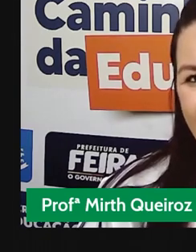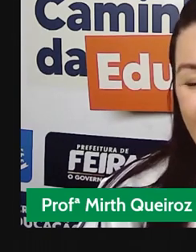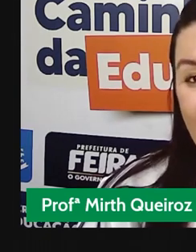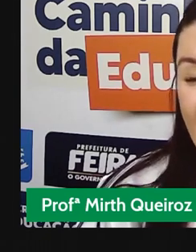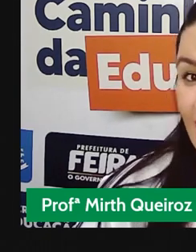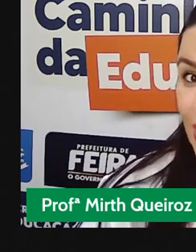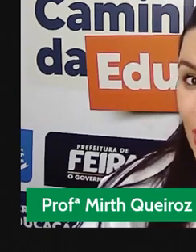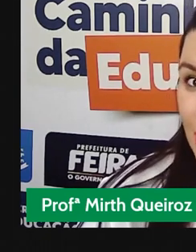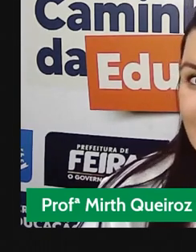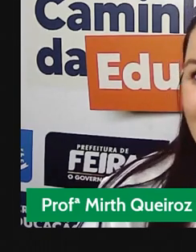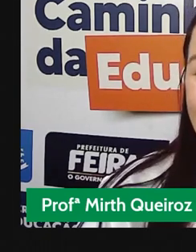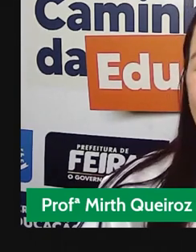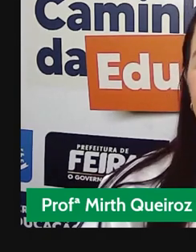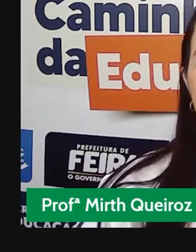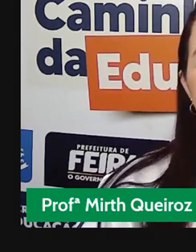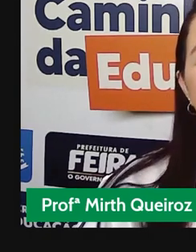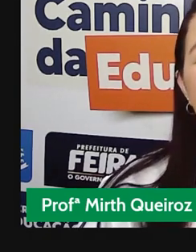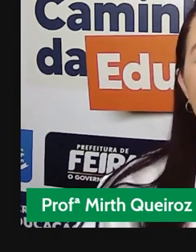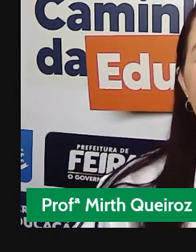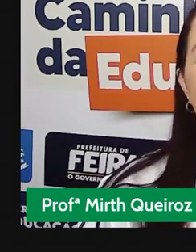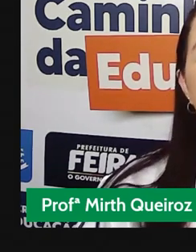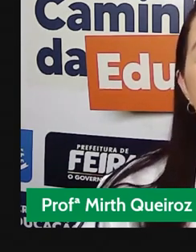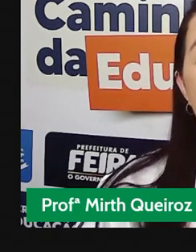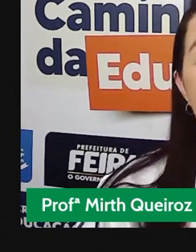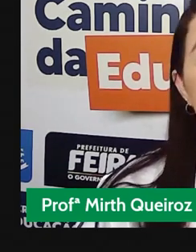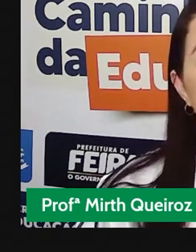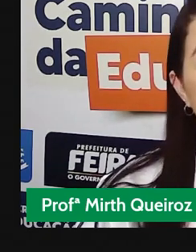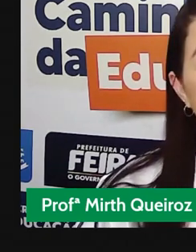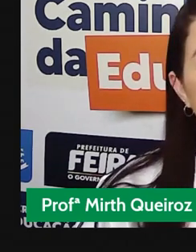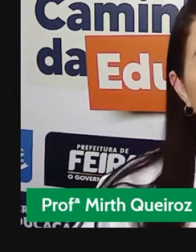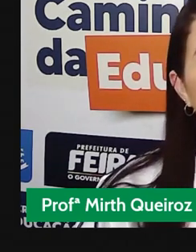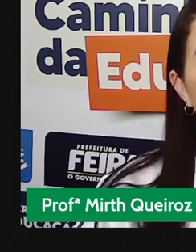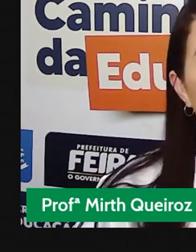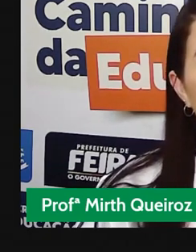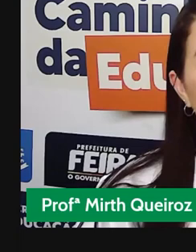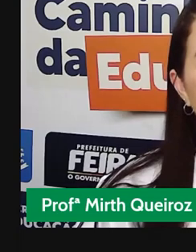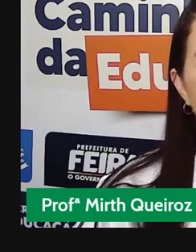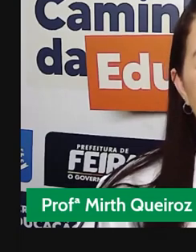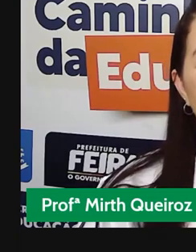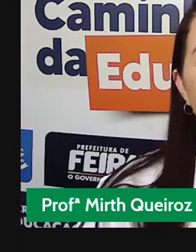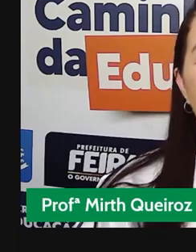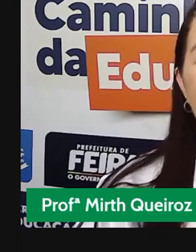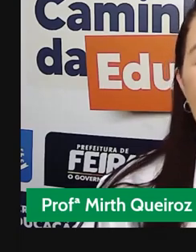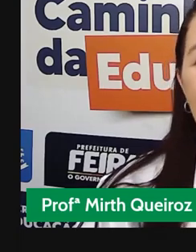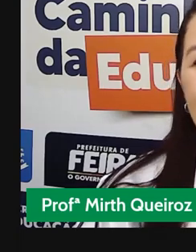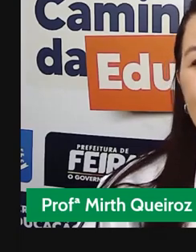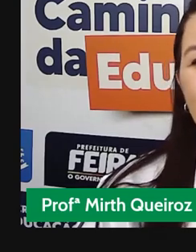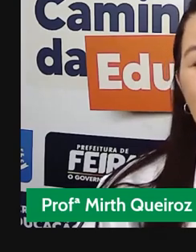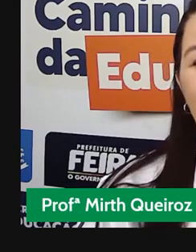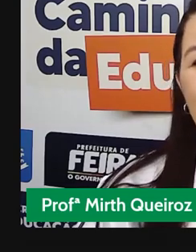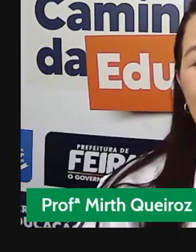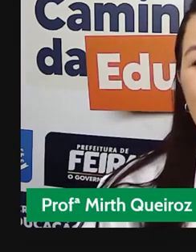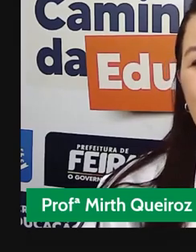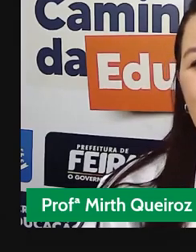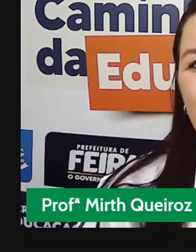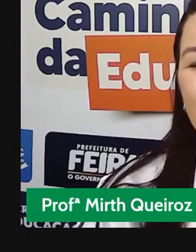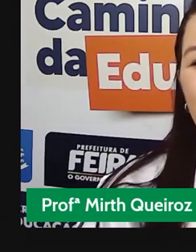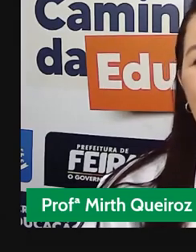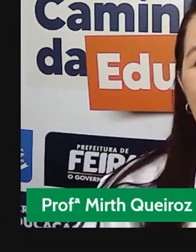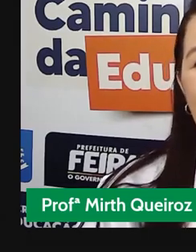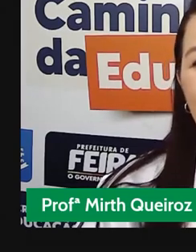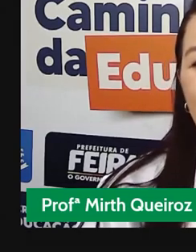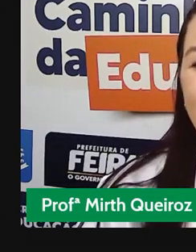Santana. É com enorme alegria que a gente recebe vocês aqui mais uma vez no nosso canal para mais um momento de